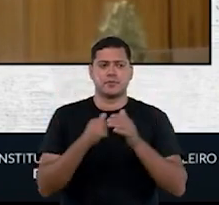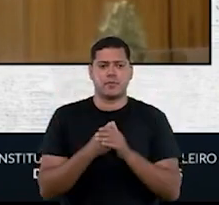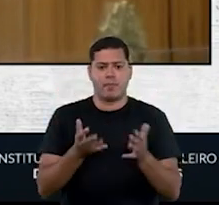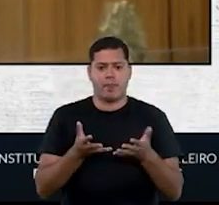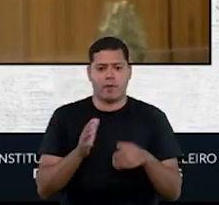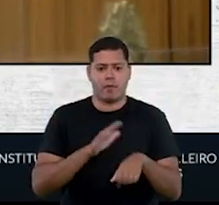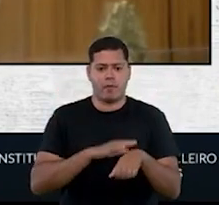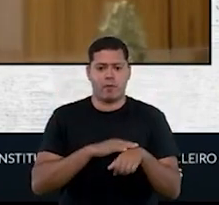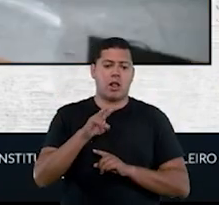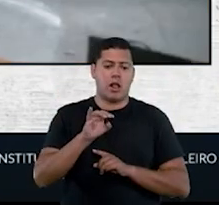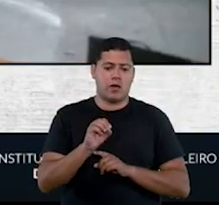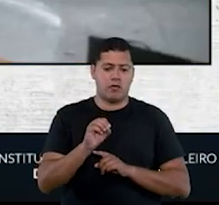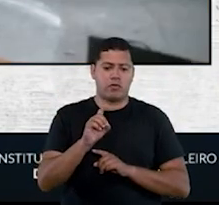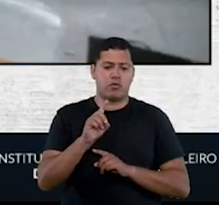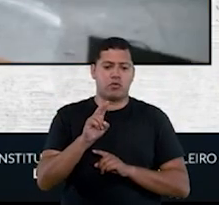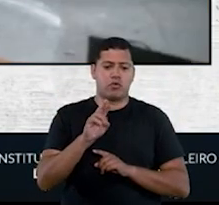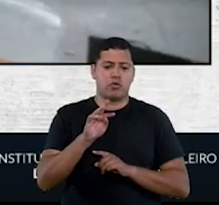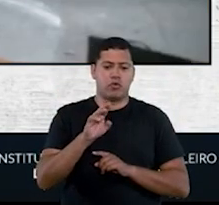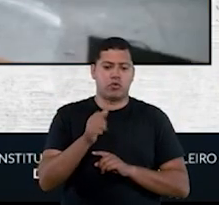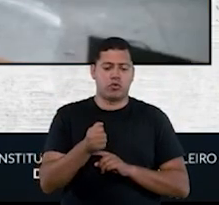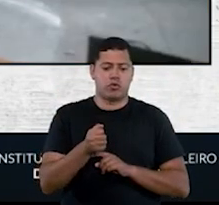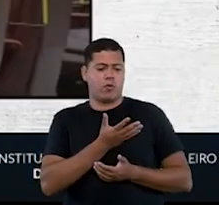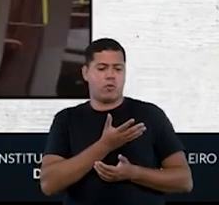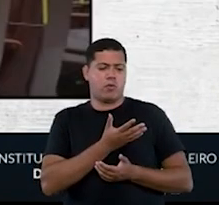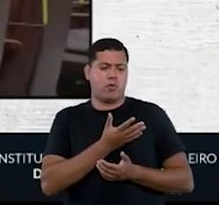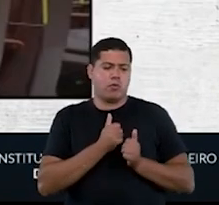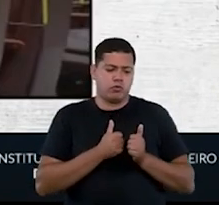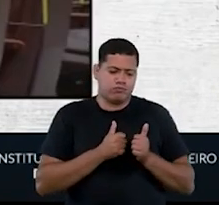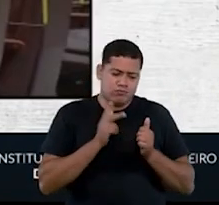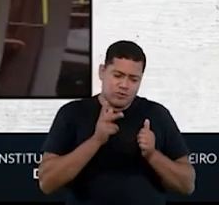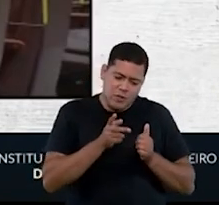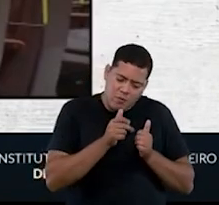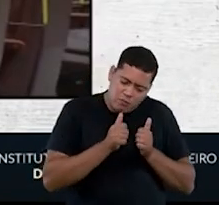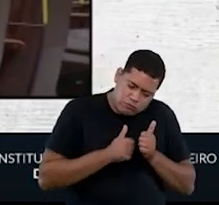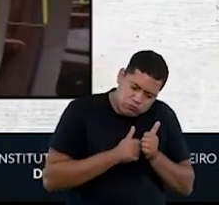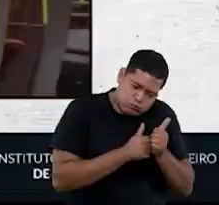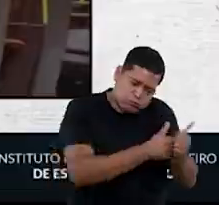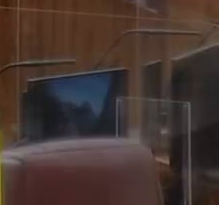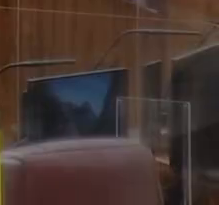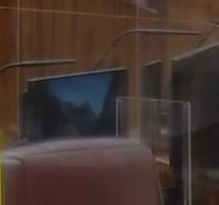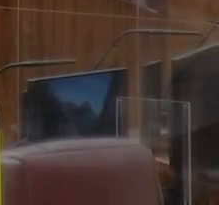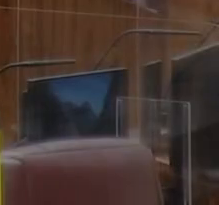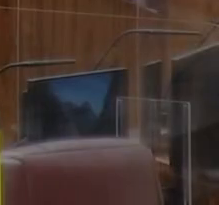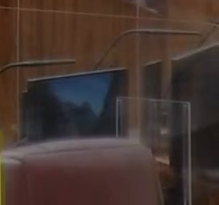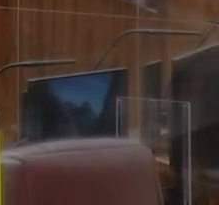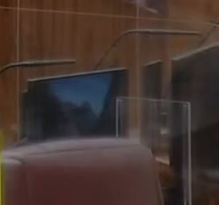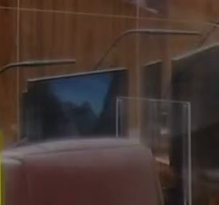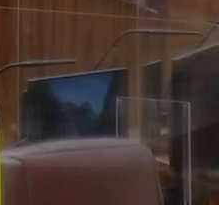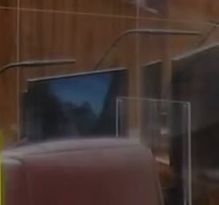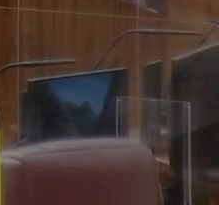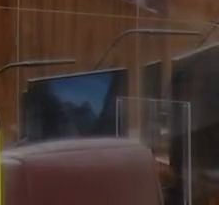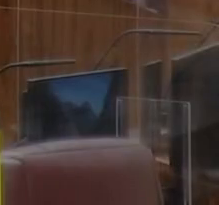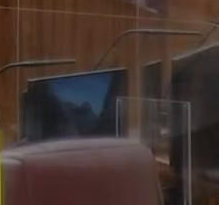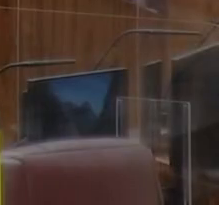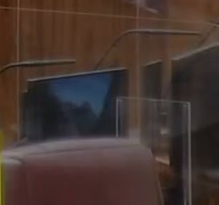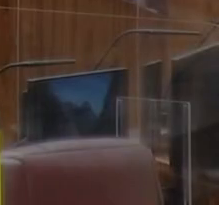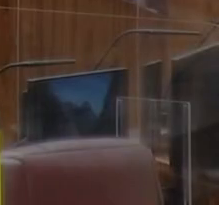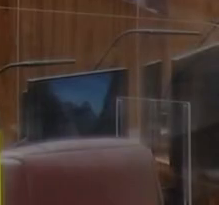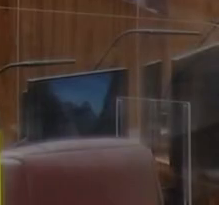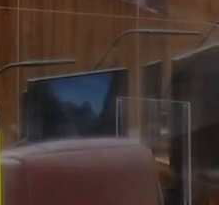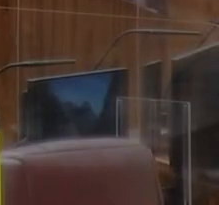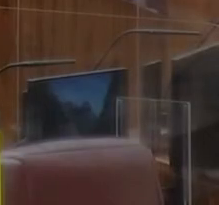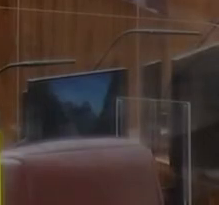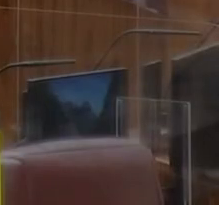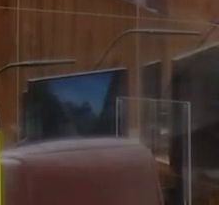à comunidade jurídica e à sociedade pelos exemplares trabalhos desenvolvidos. O evento pode ser acompanhado pelo canal